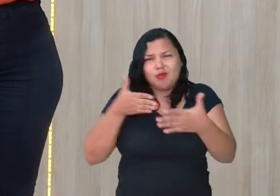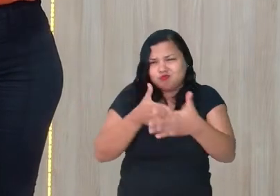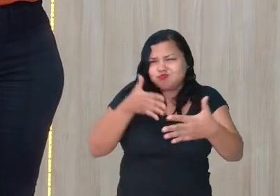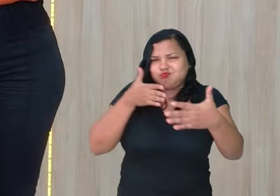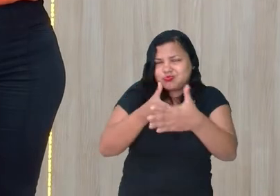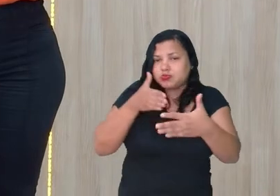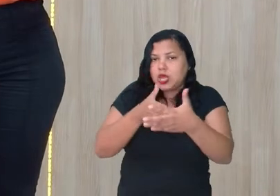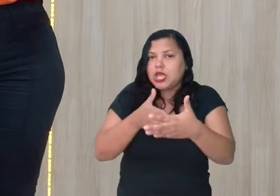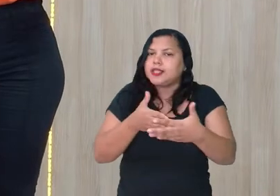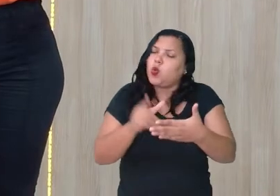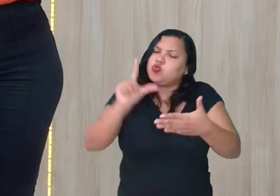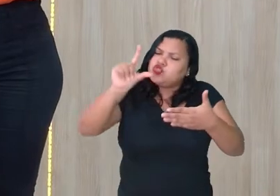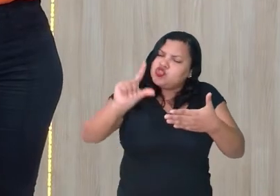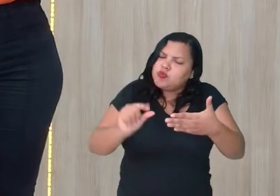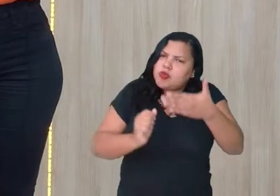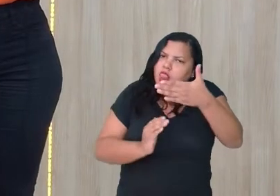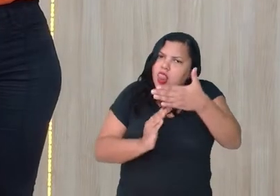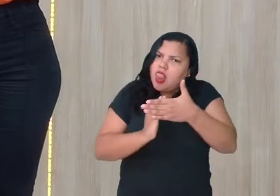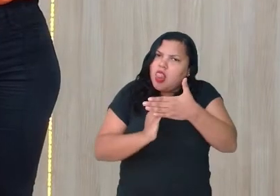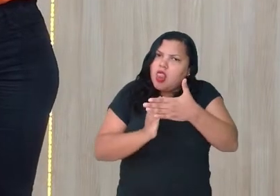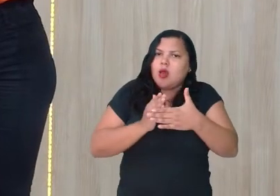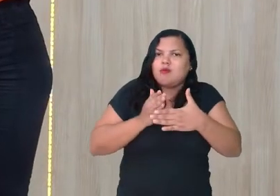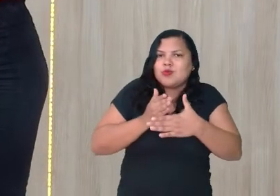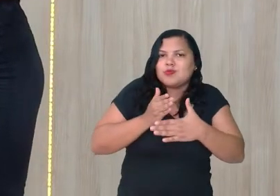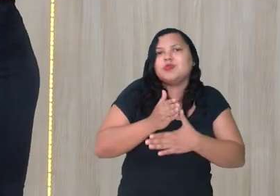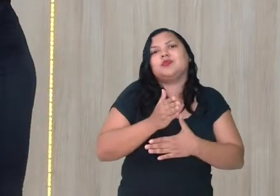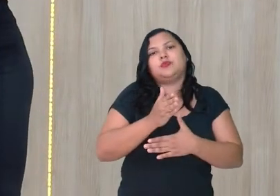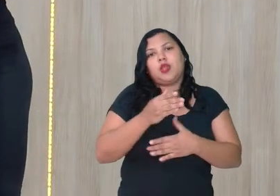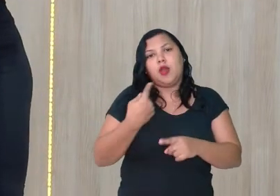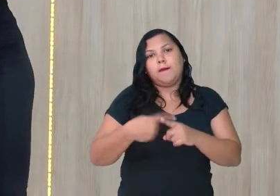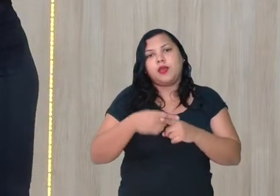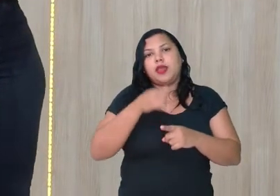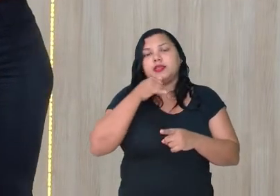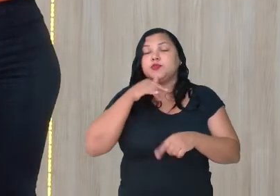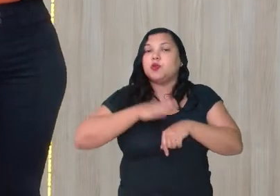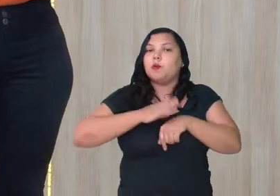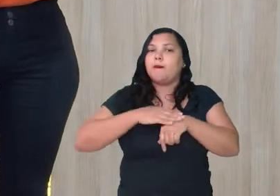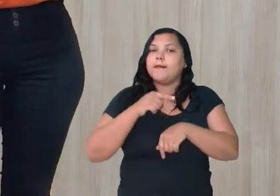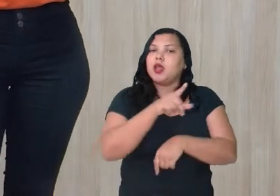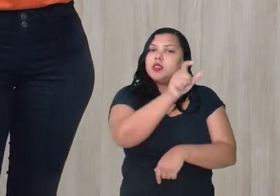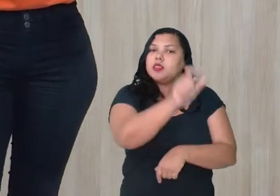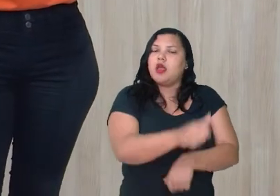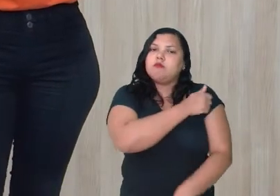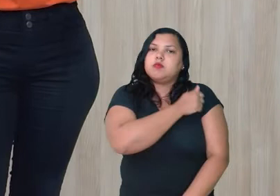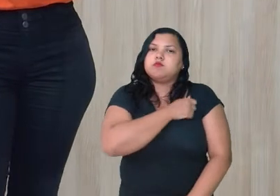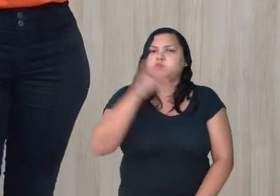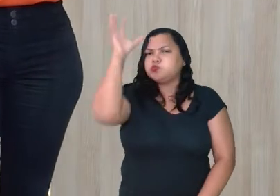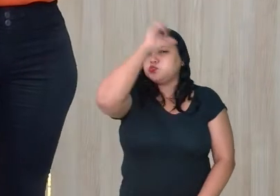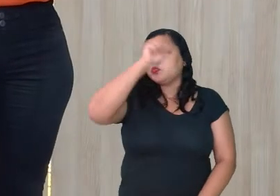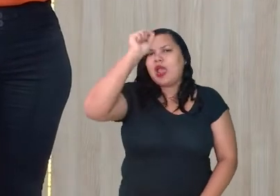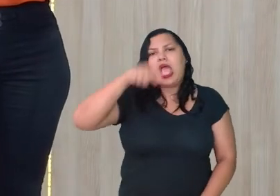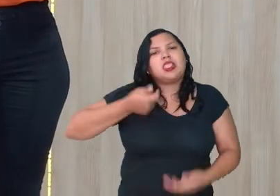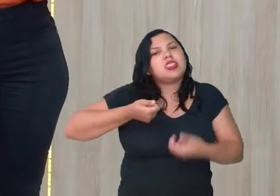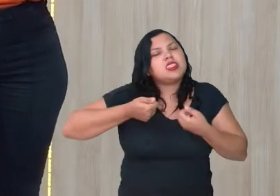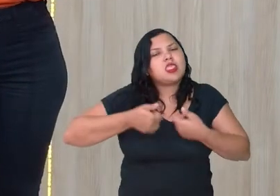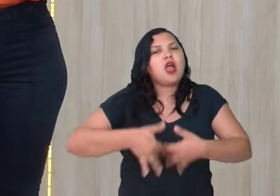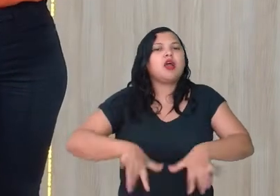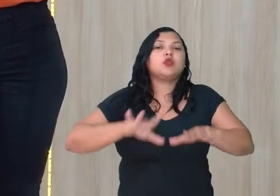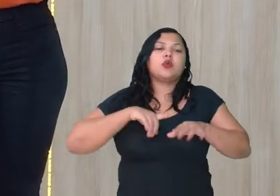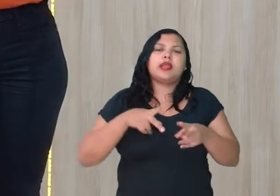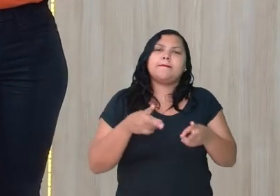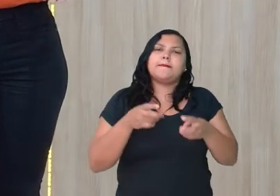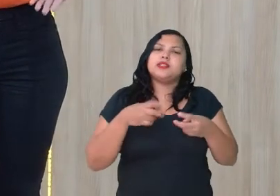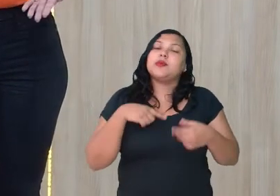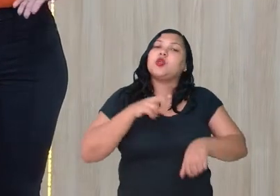identificou, né, quais são as características nesse movimento de aprendizagem de cada um. E aí é muito comum também que eles evidenciem um ritmo